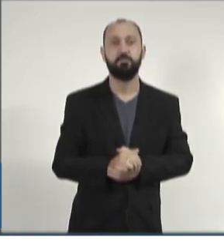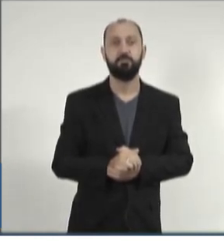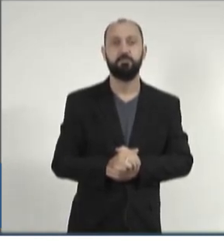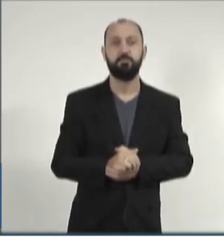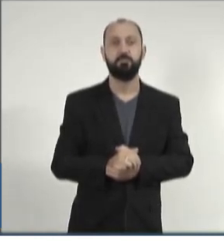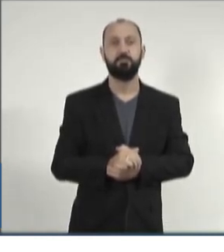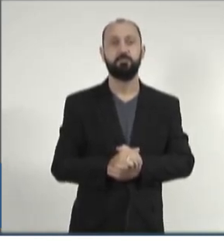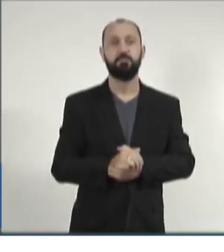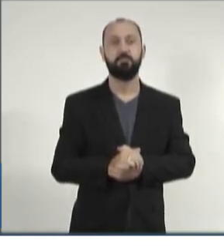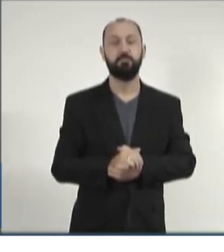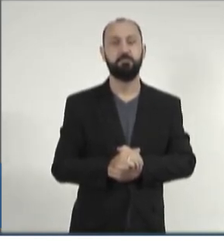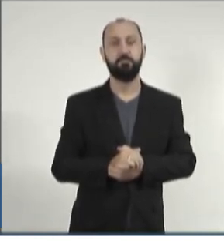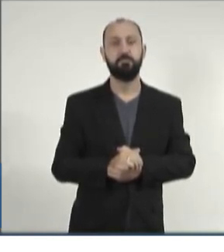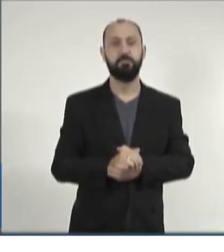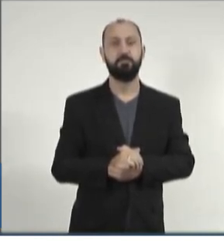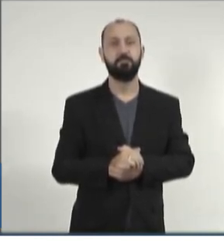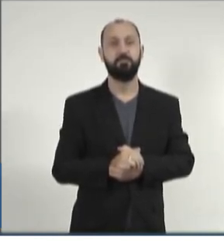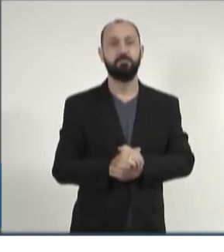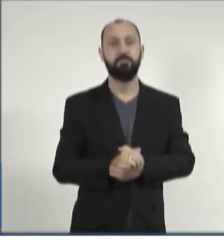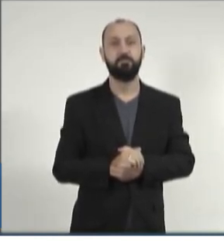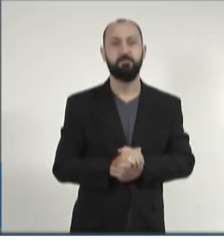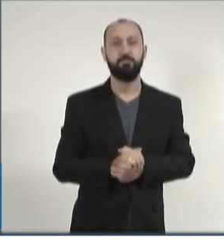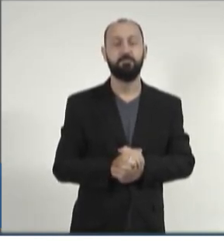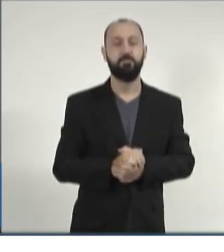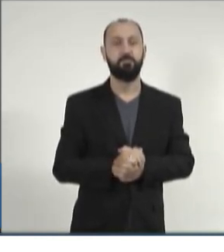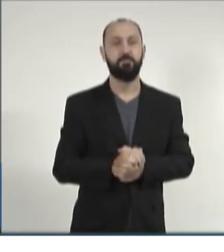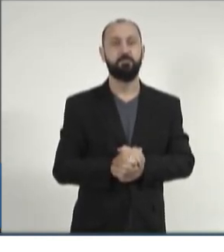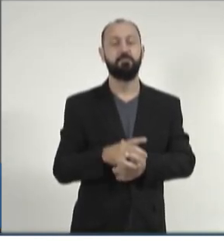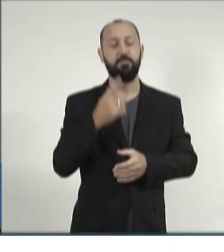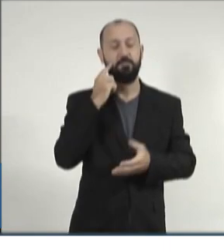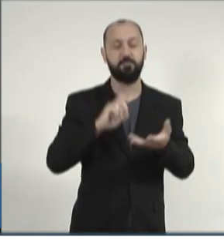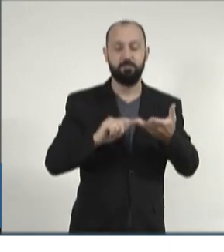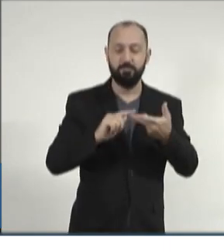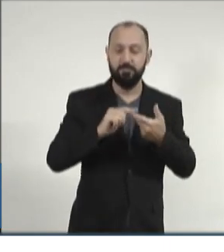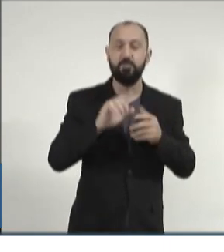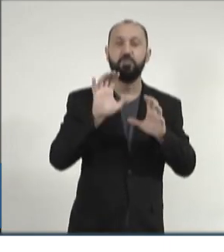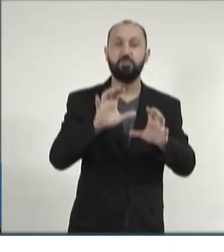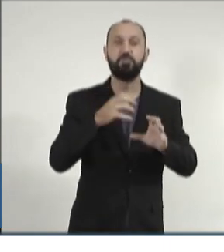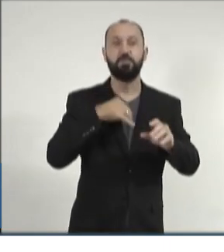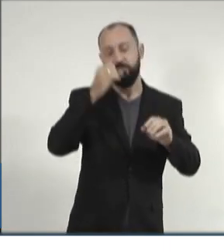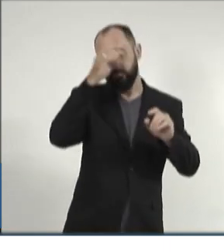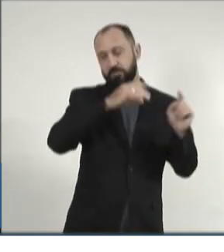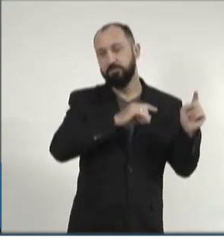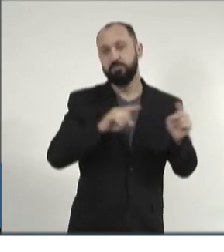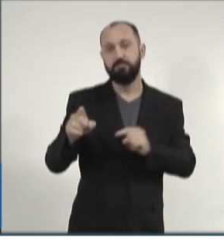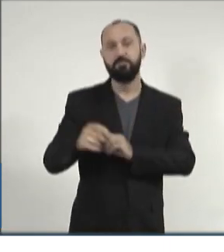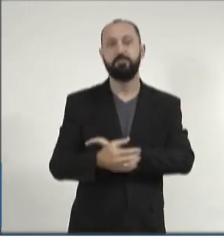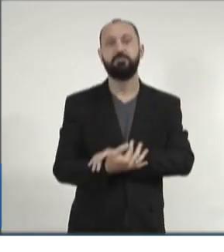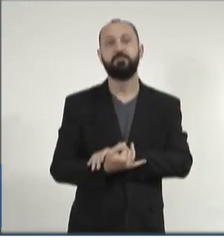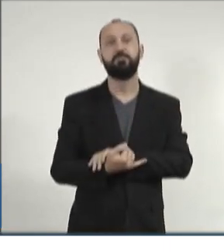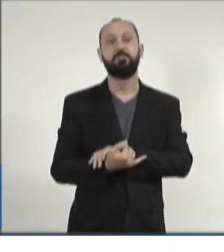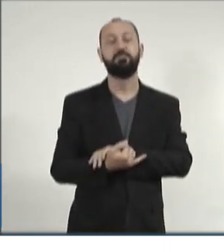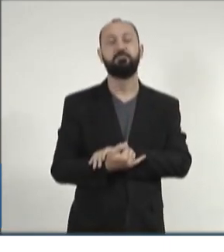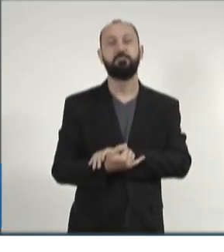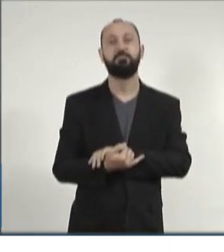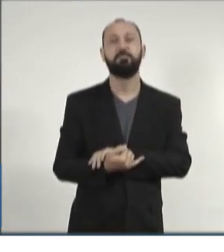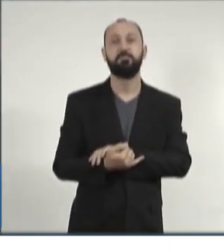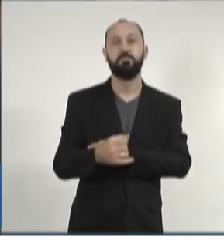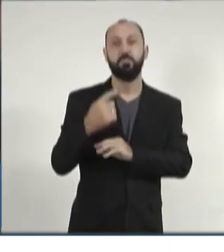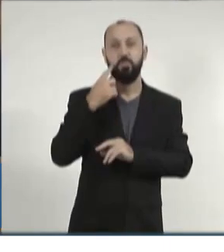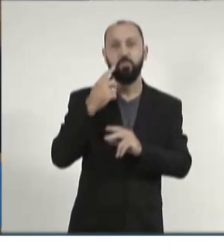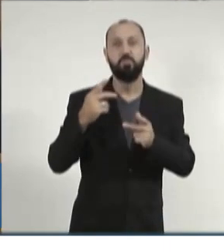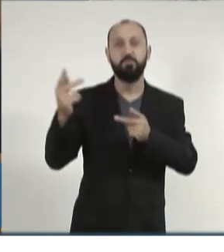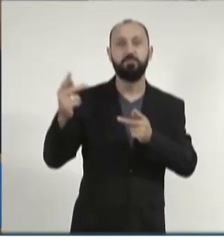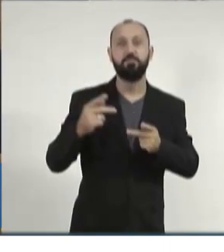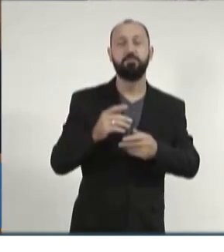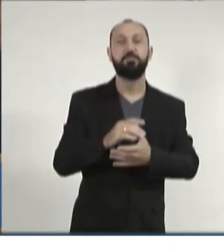se deixou sangue, quando a gente sabe que não é assim. Existem muitas outras formas de violência. Então, deputada, o convite de hoje